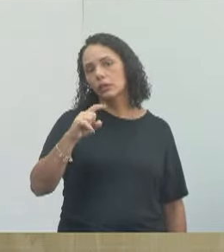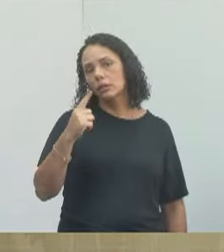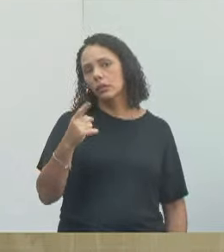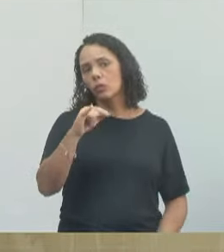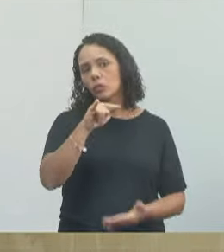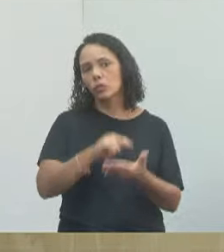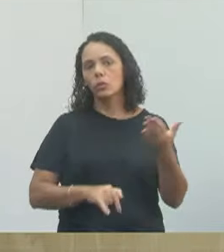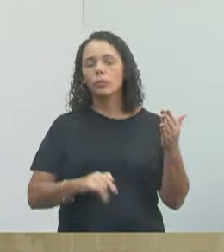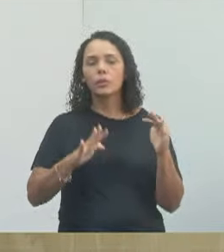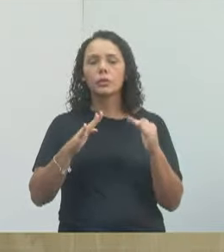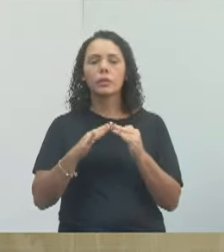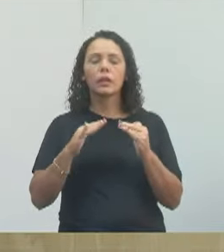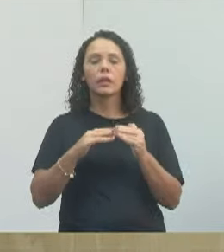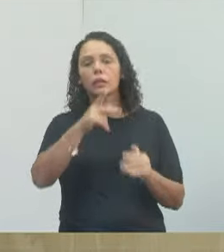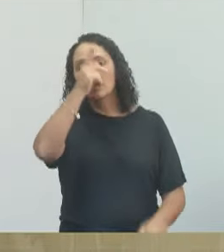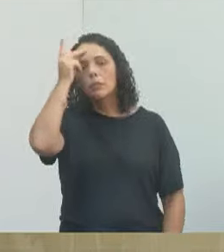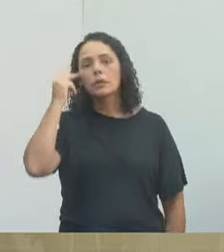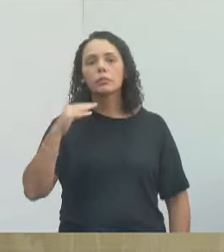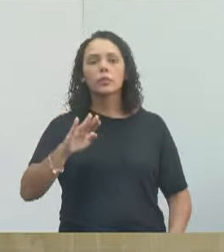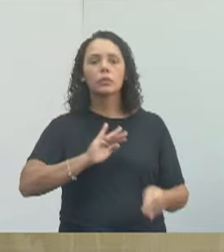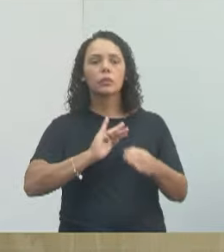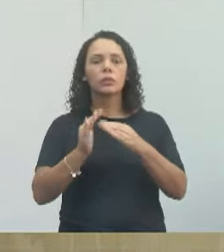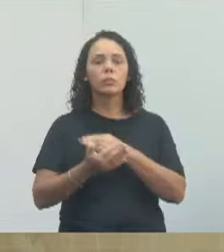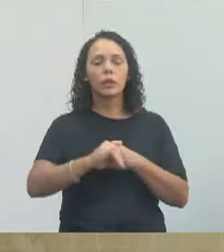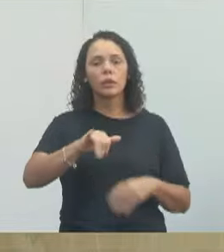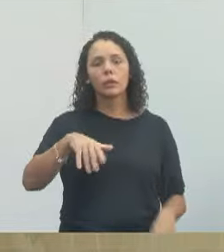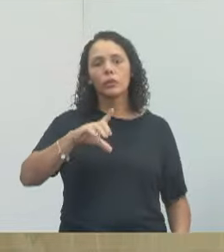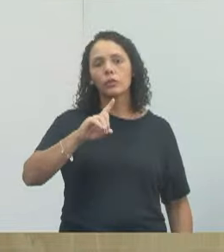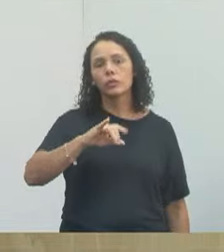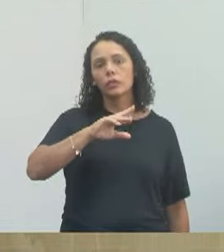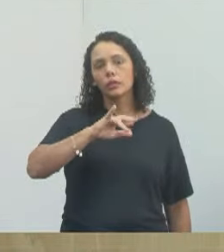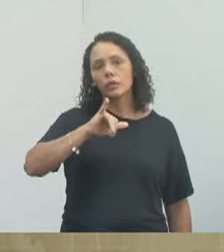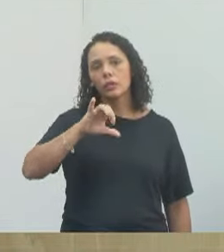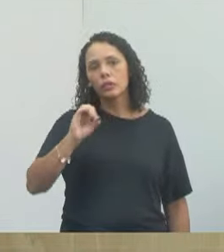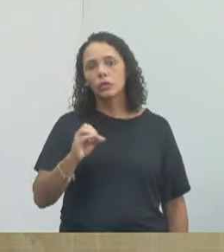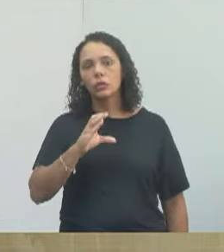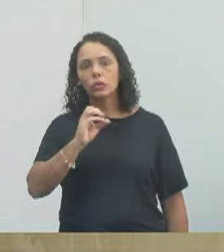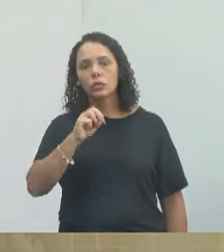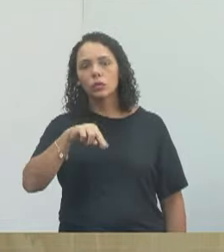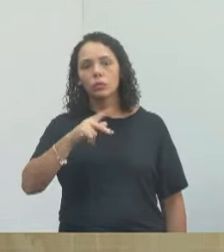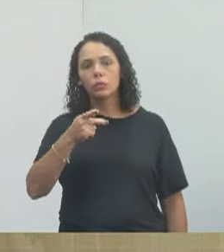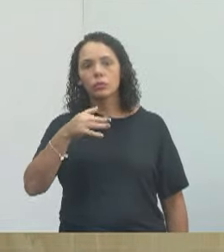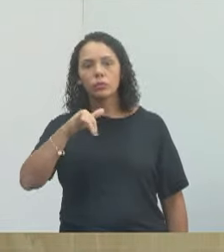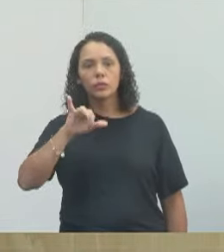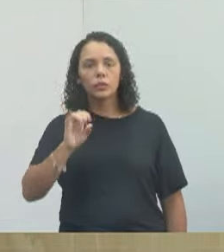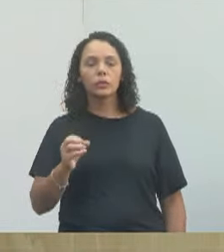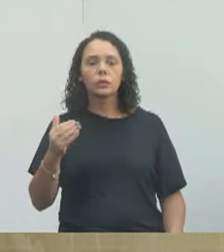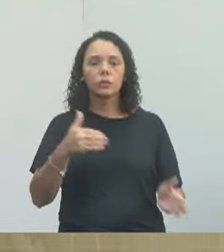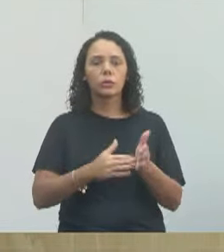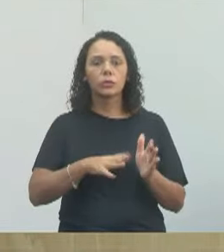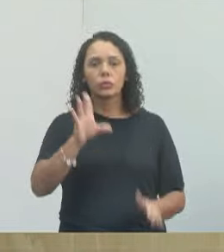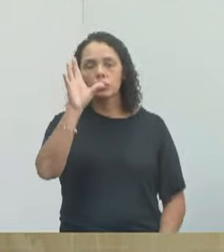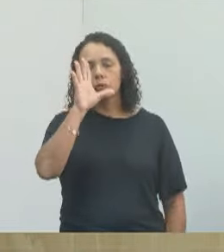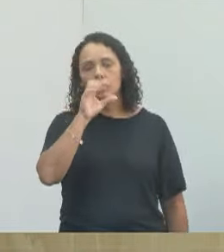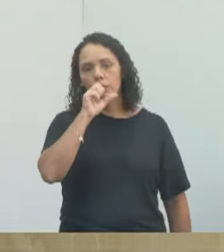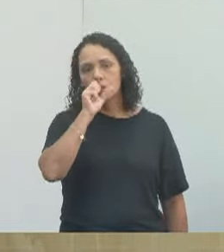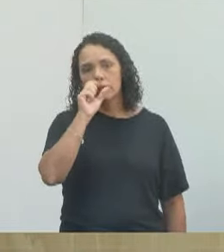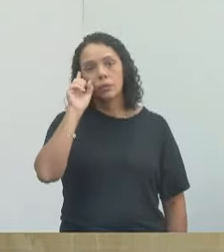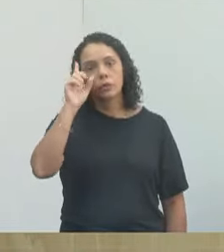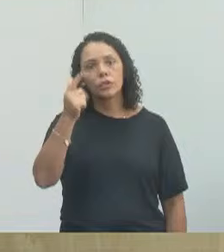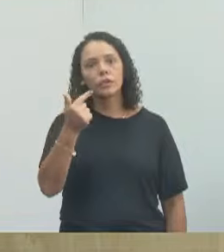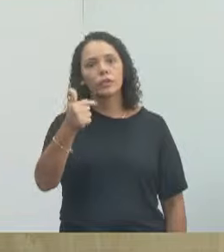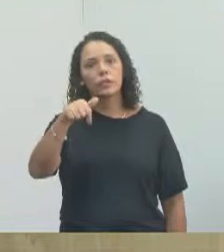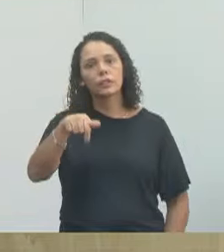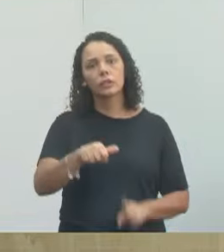fundiária para os moradores do Rio do Jardim Rio cumprido em cerimônia realizada no último sábado 27 de Abril autoria